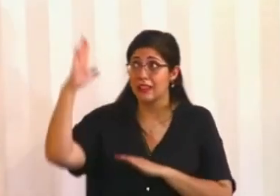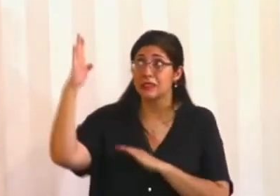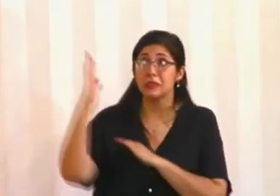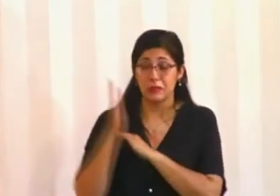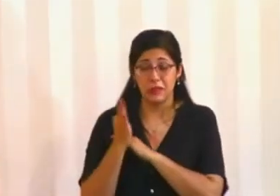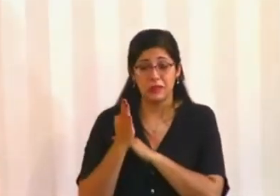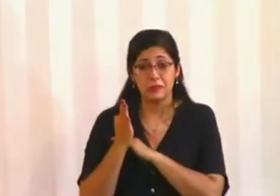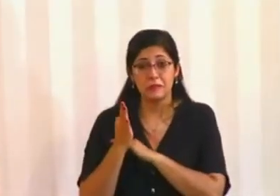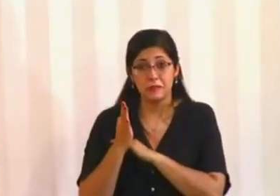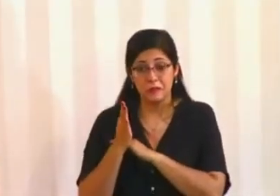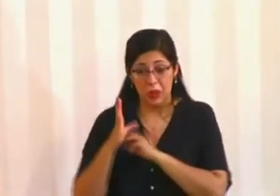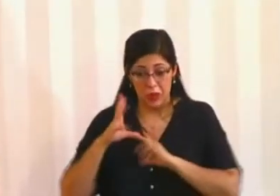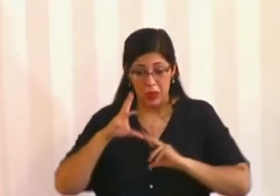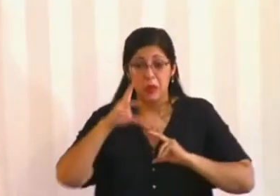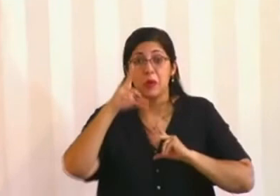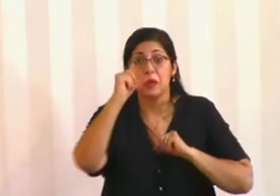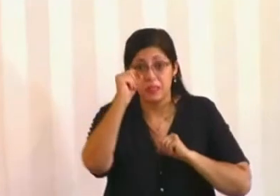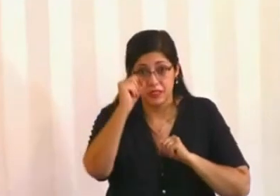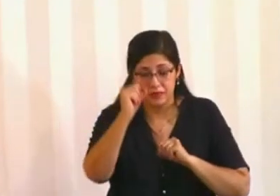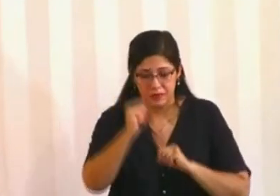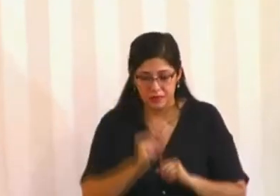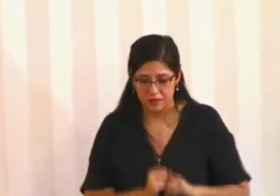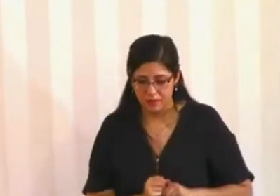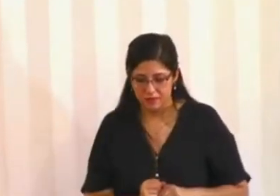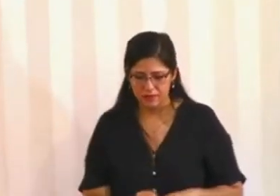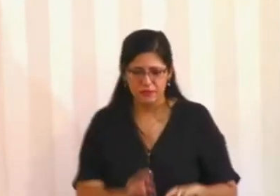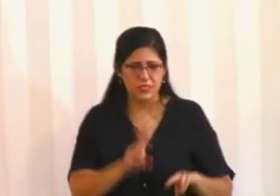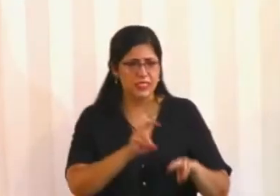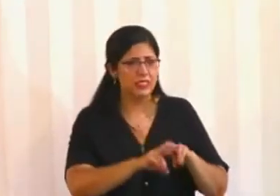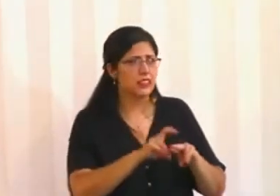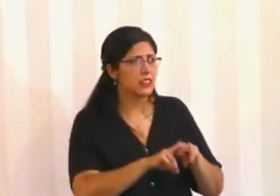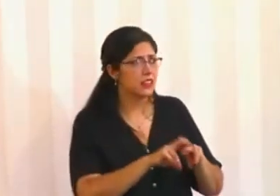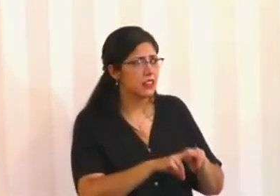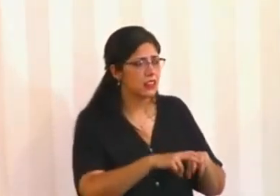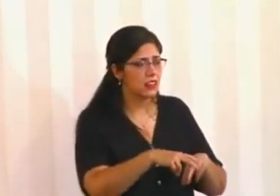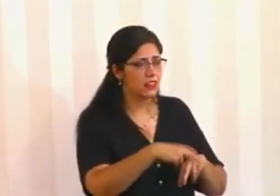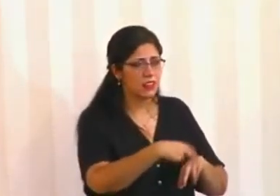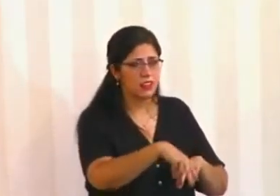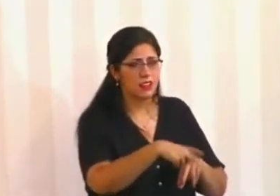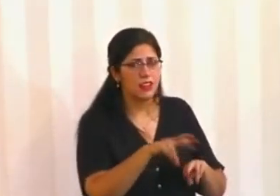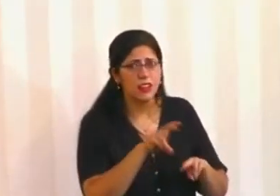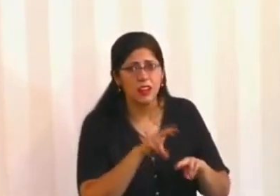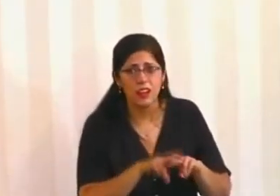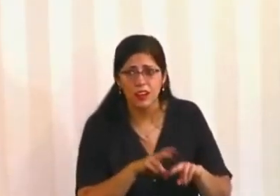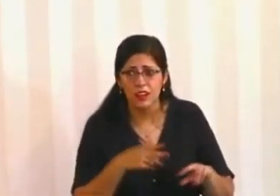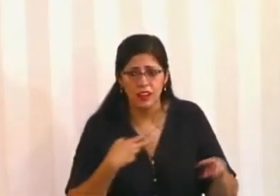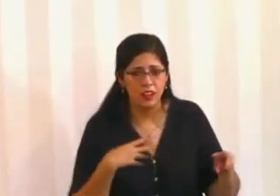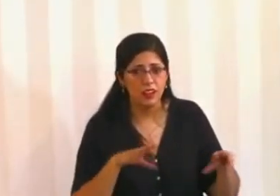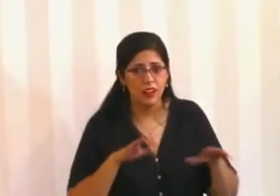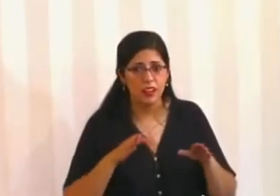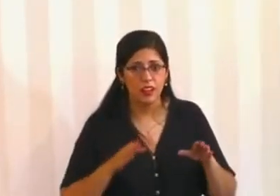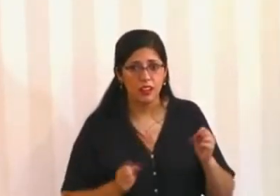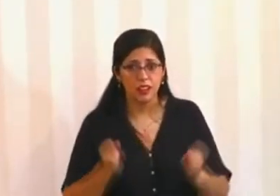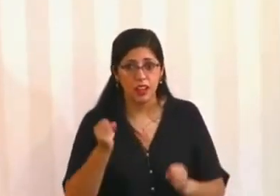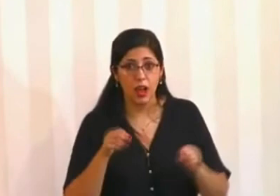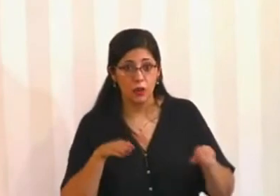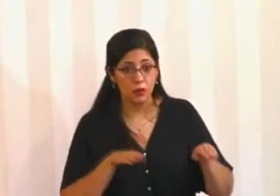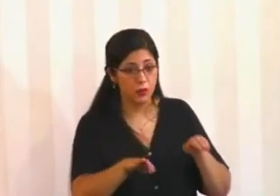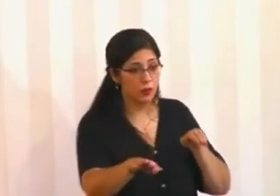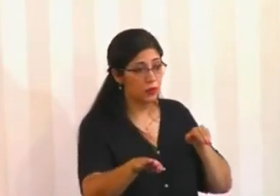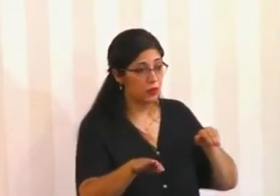força. E sabe o que aconteceu comigo naquele tempo? Sentado ali no canteiro, no meio da Avenida Rebouças, carro passando, eu comecei a